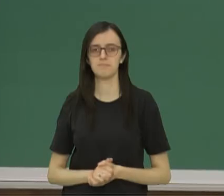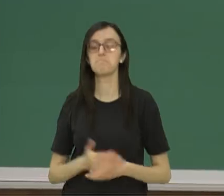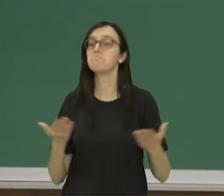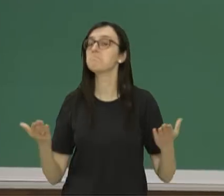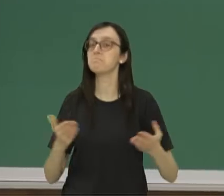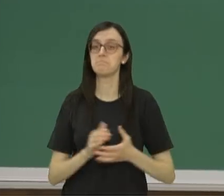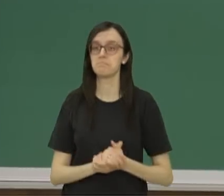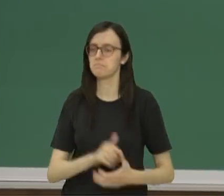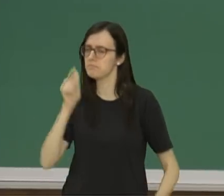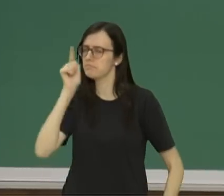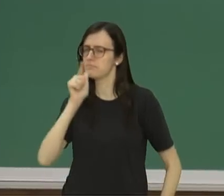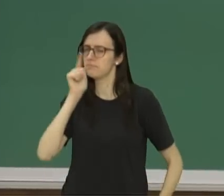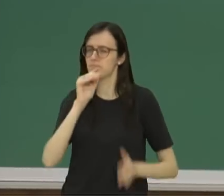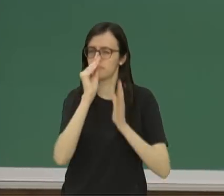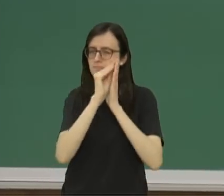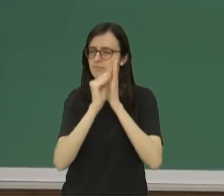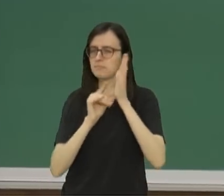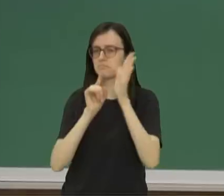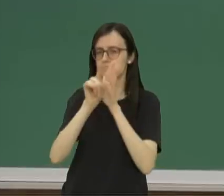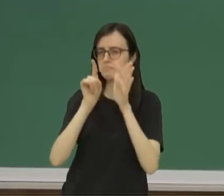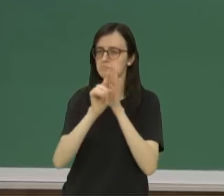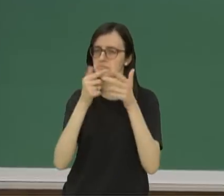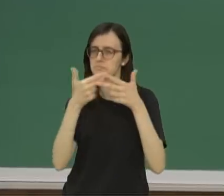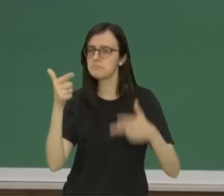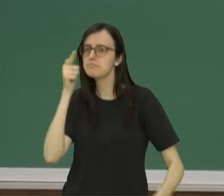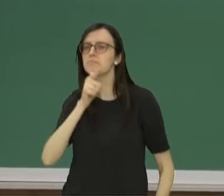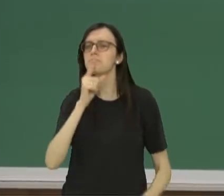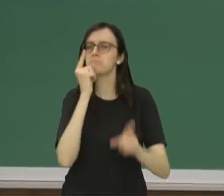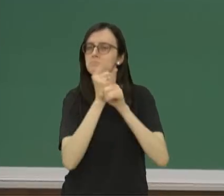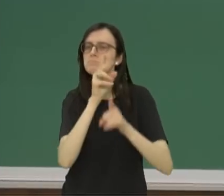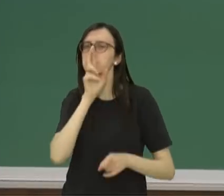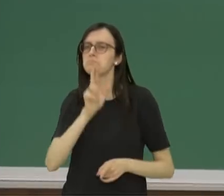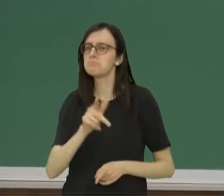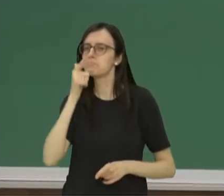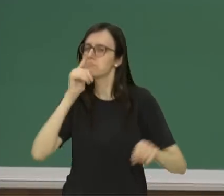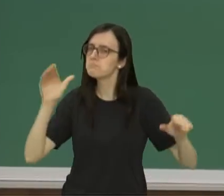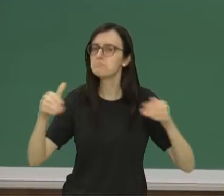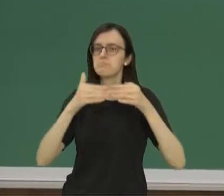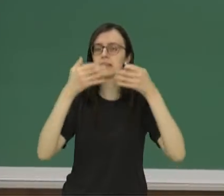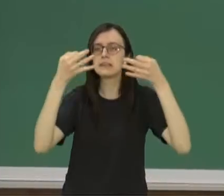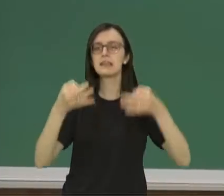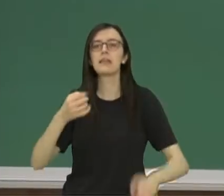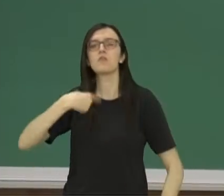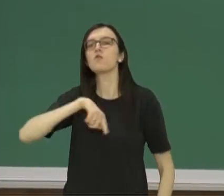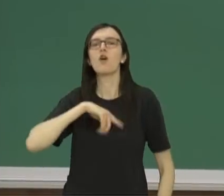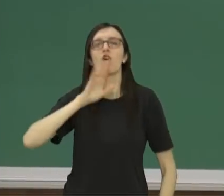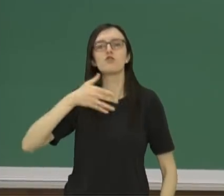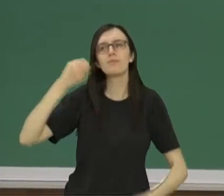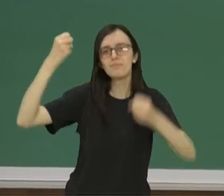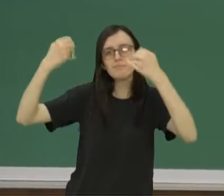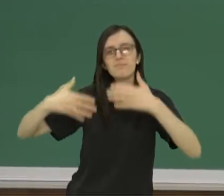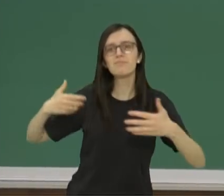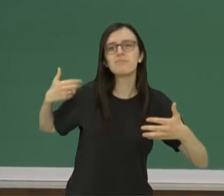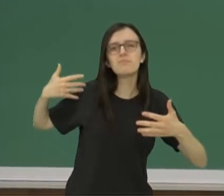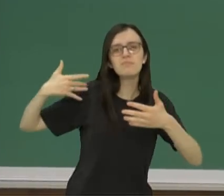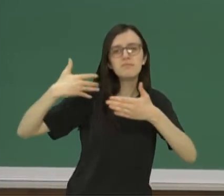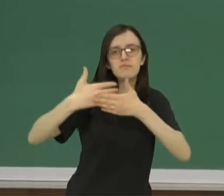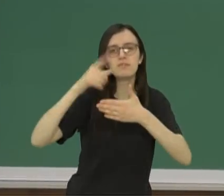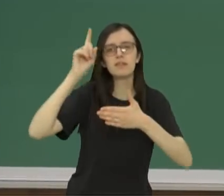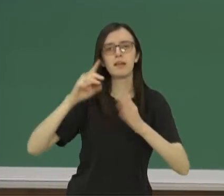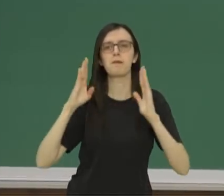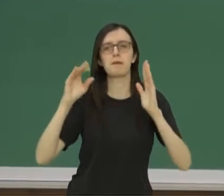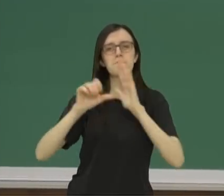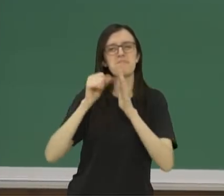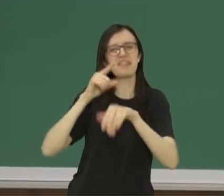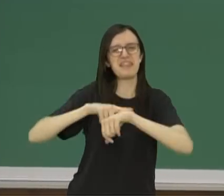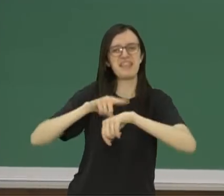E aí, pessoal, conseguiram anotar as perguntas e achar as respostas de acordo com o que nós comentamos ao longo deste primeiro tempo